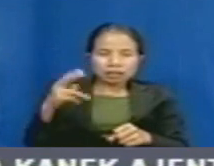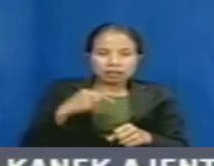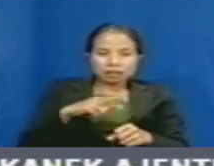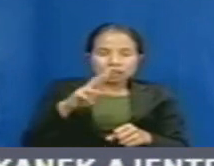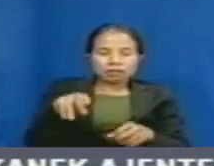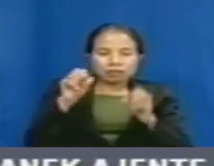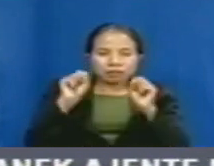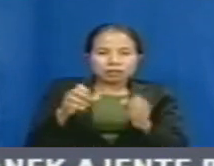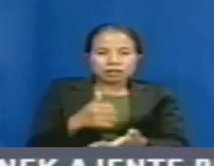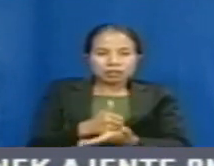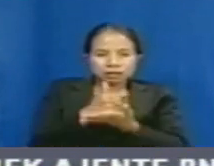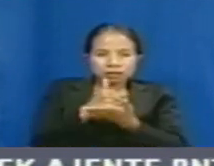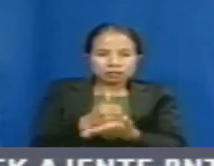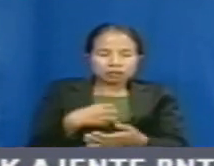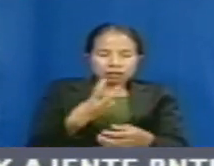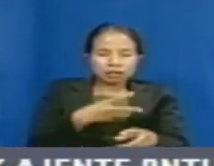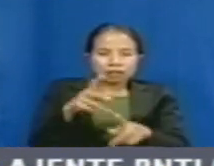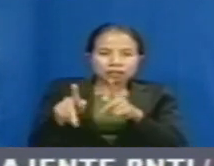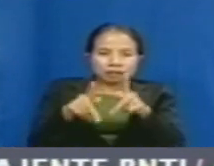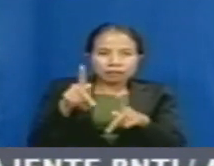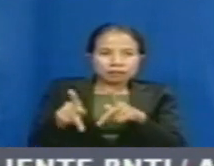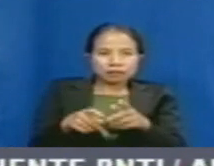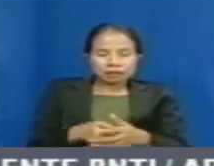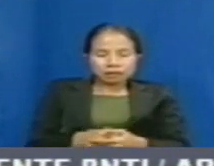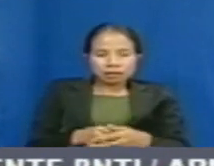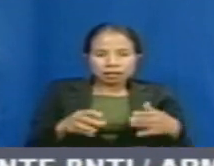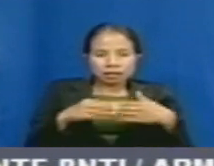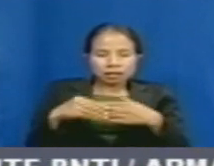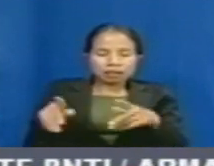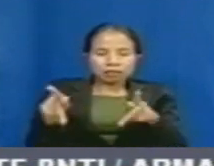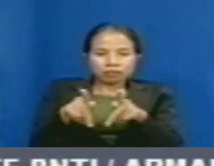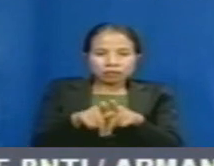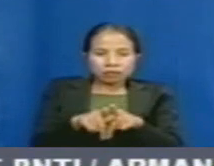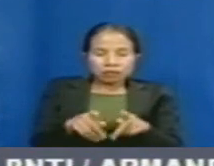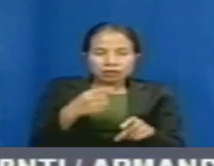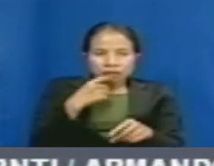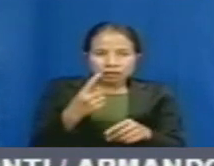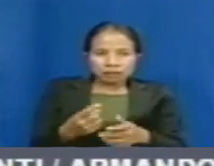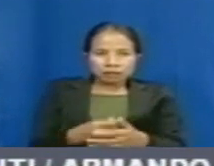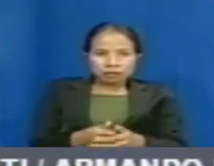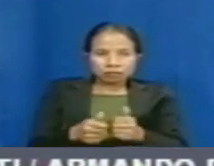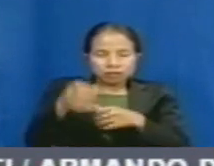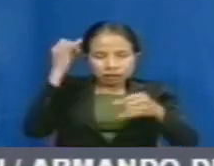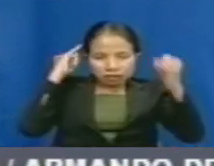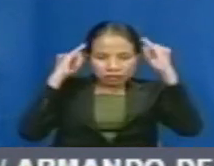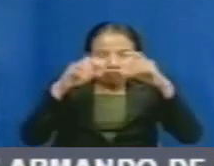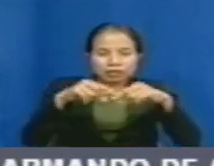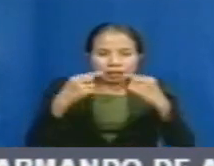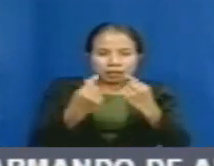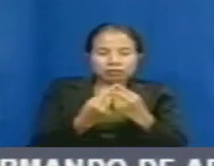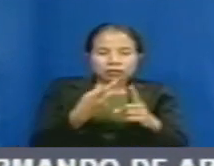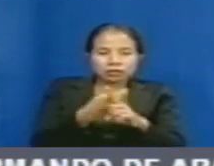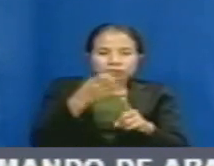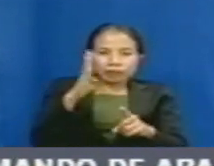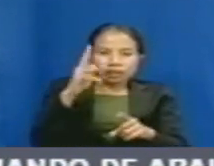facilita a beneficiários. Autoridade posto nos informa, ter informação equipa o Sibensate